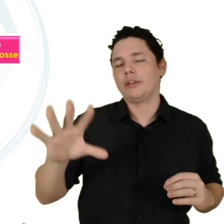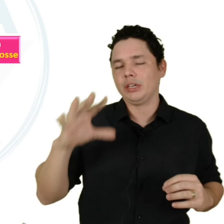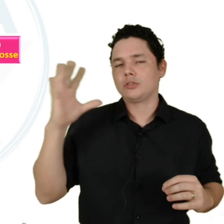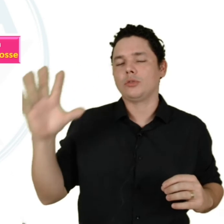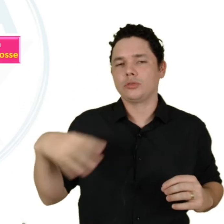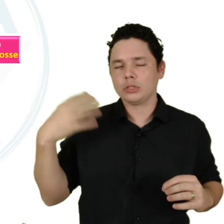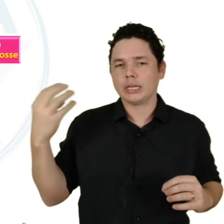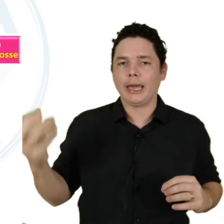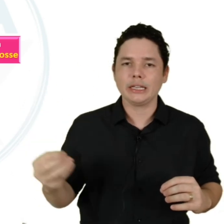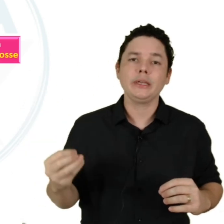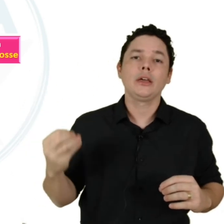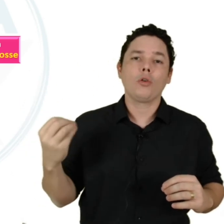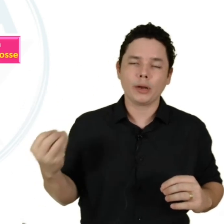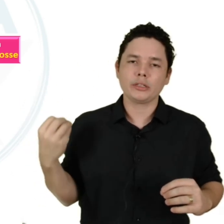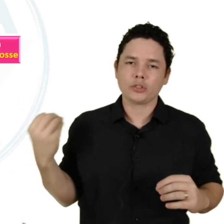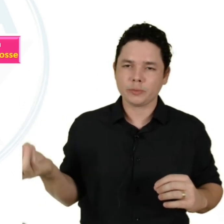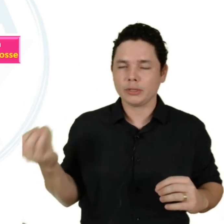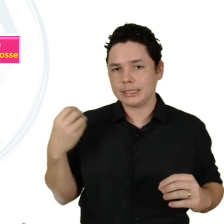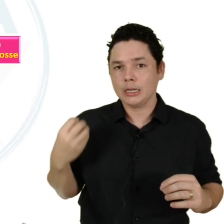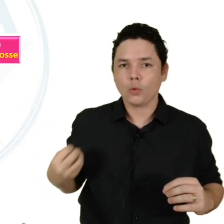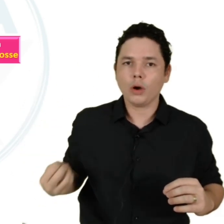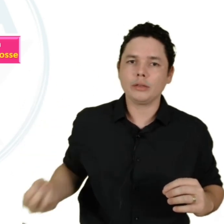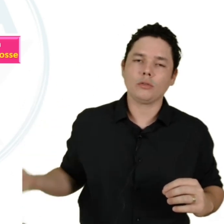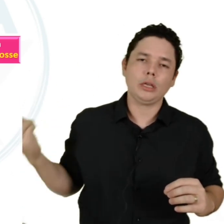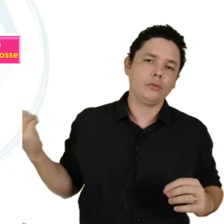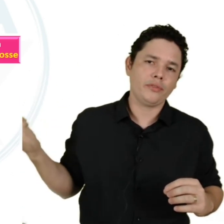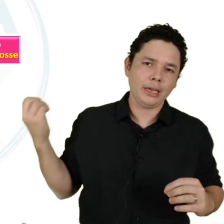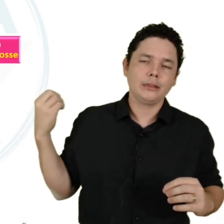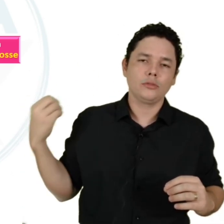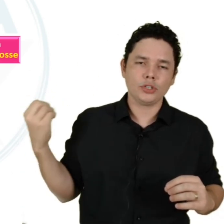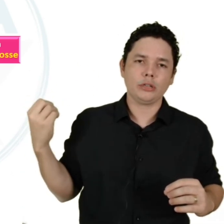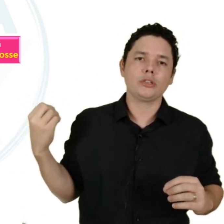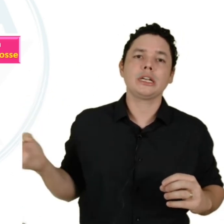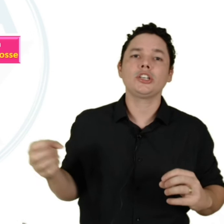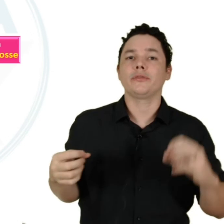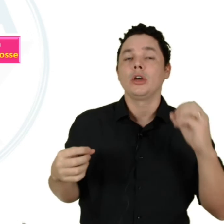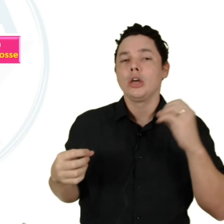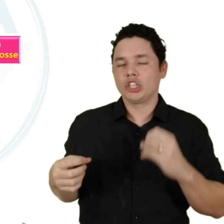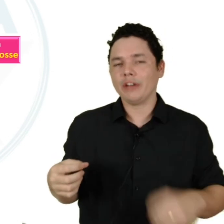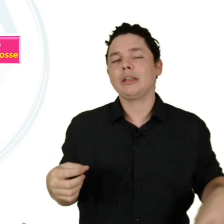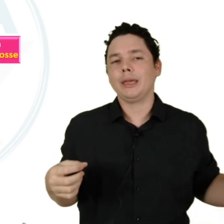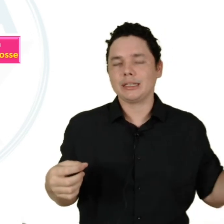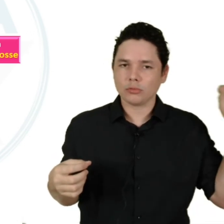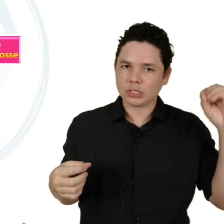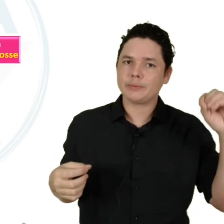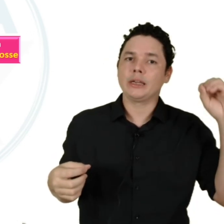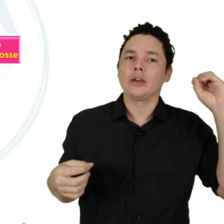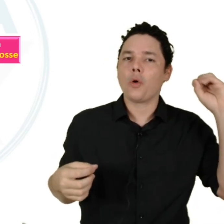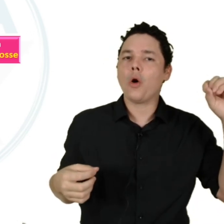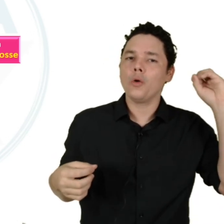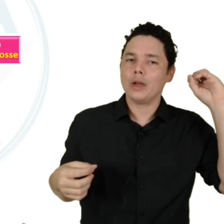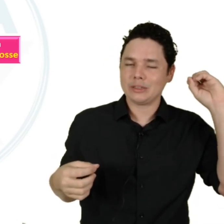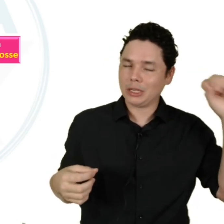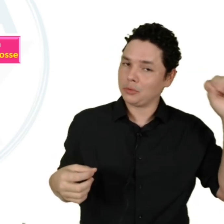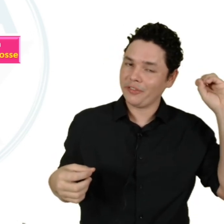Eu já vi questões do CESP cobrando essa jurisprudência quando esse conteúdo vem no direito administrativo. Já vi também questão do CESP